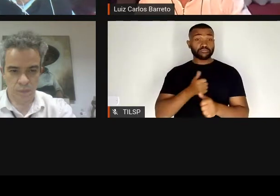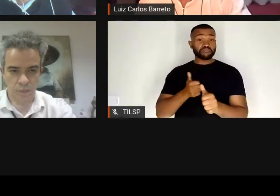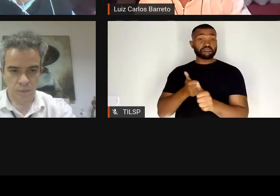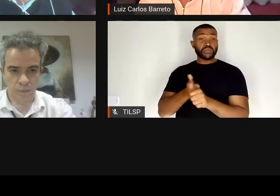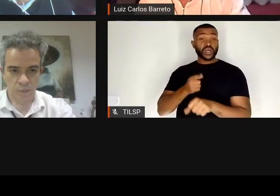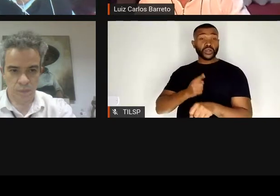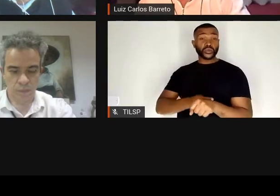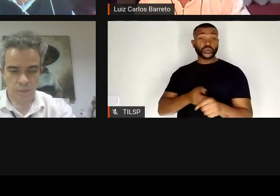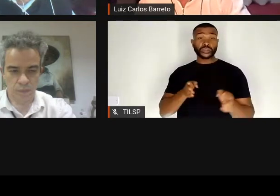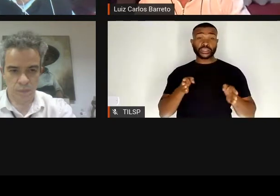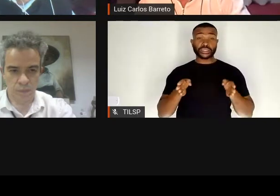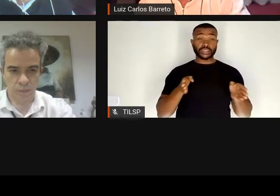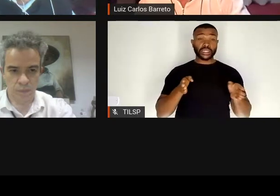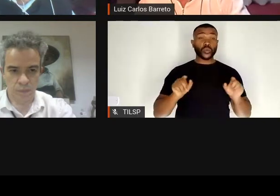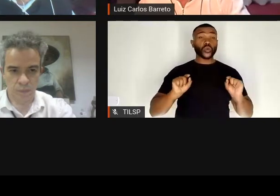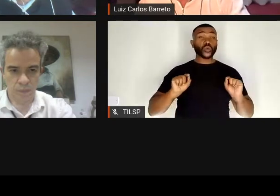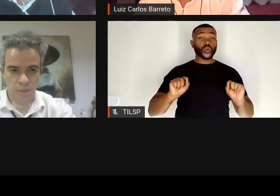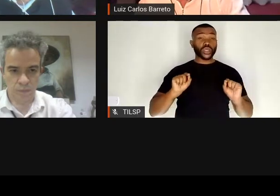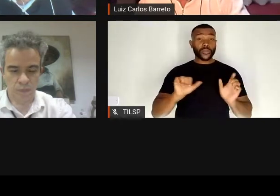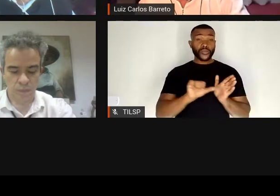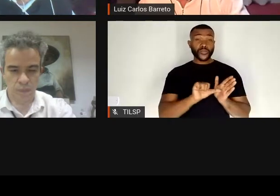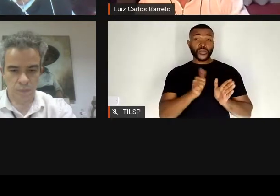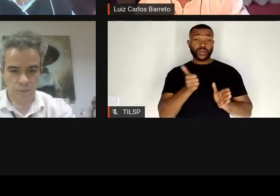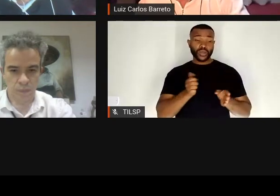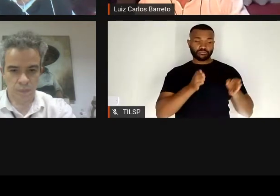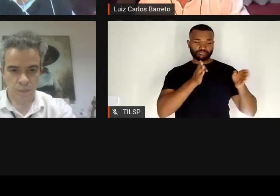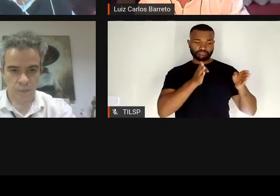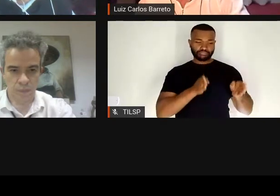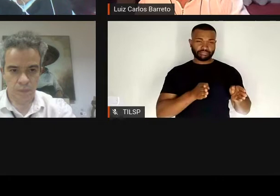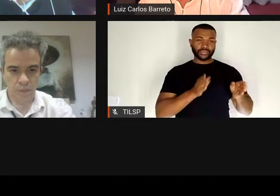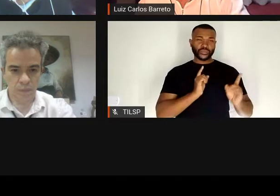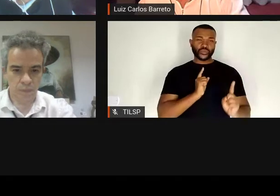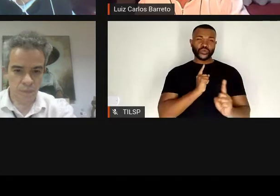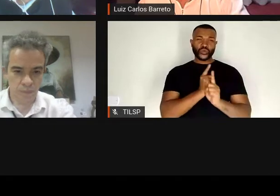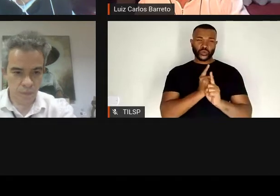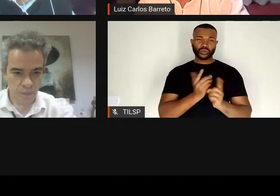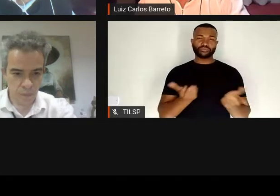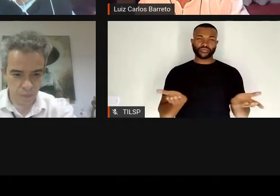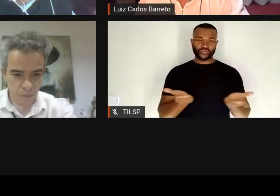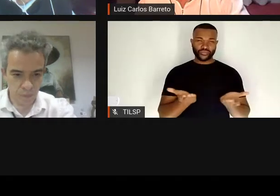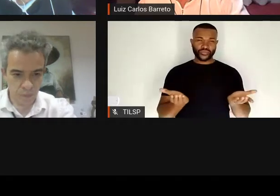gente teria para essa primeira fase do nosso encontro.